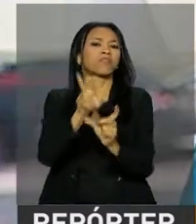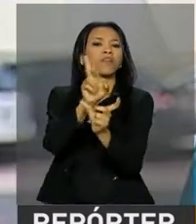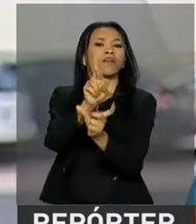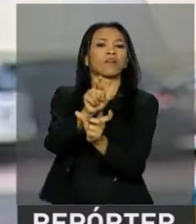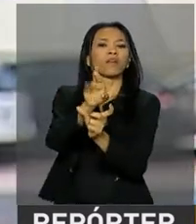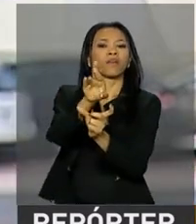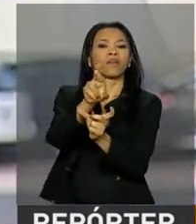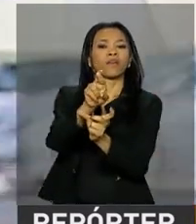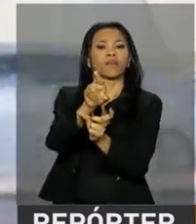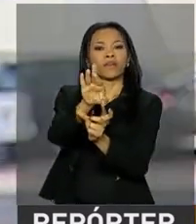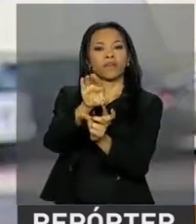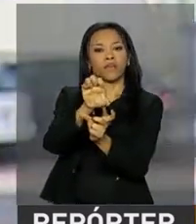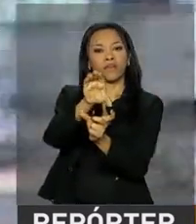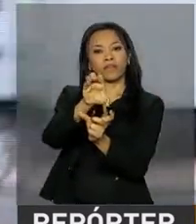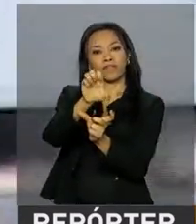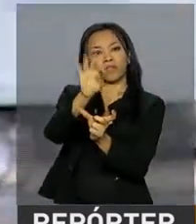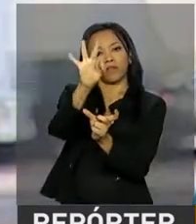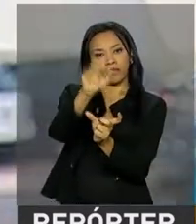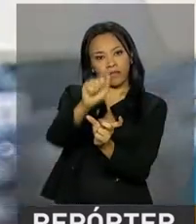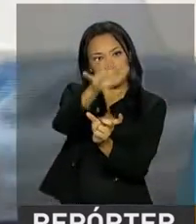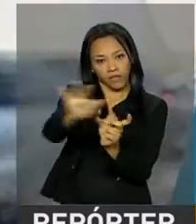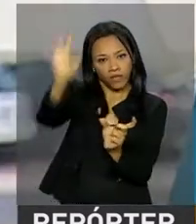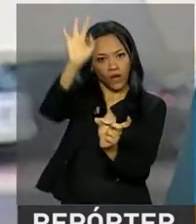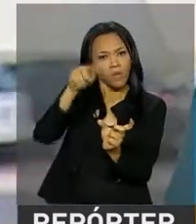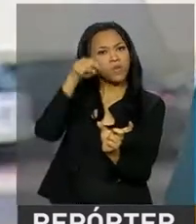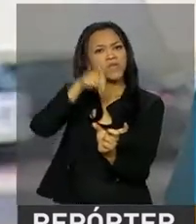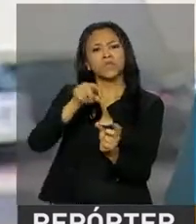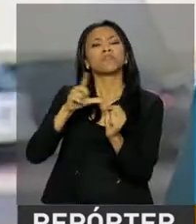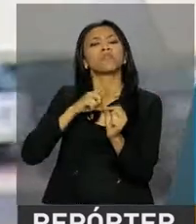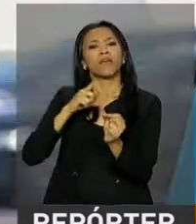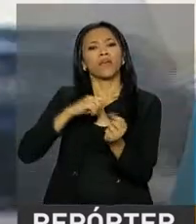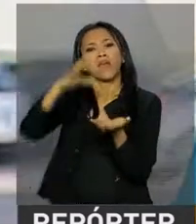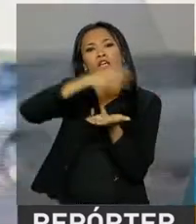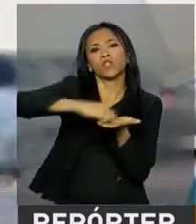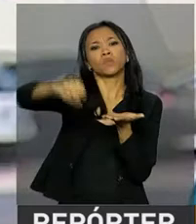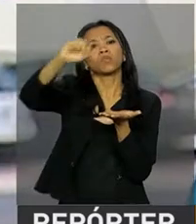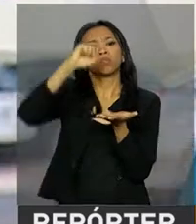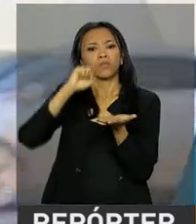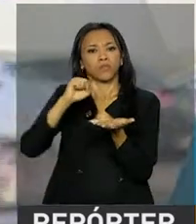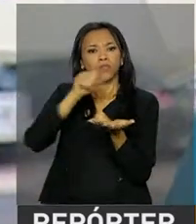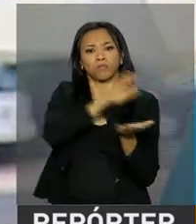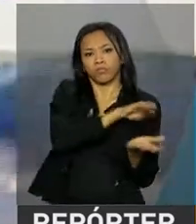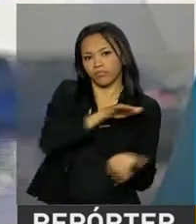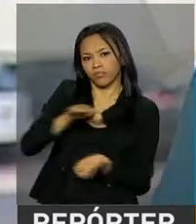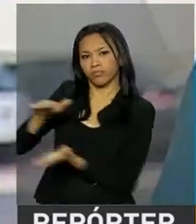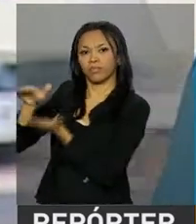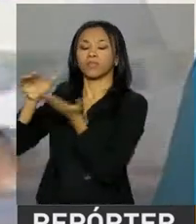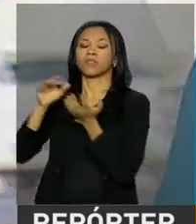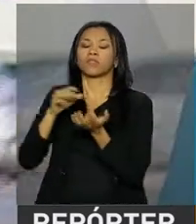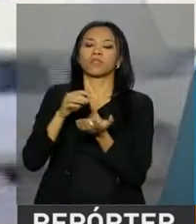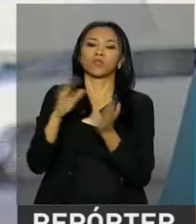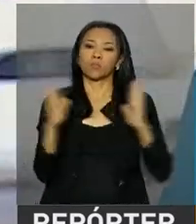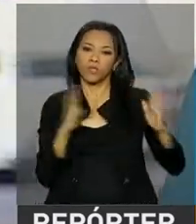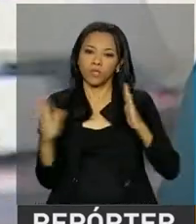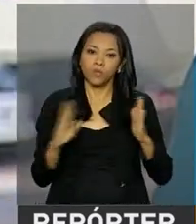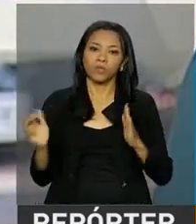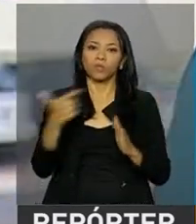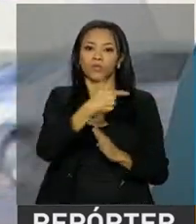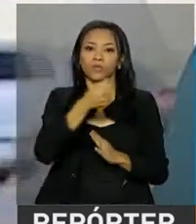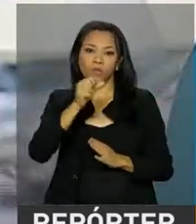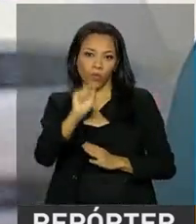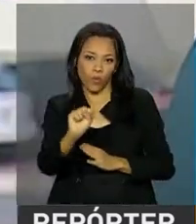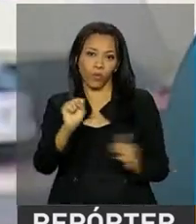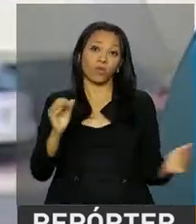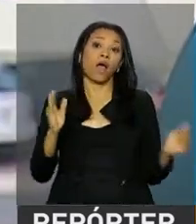amanhã. Esse primeiro lote contempla também restituições dos exercícios 2008